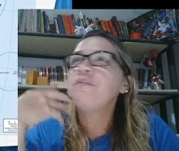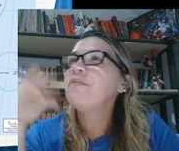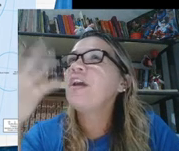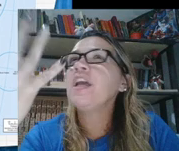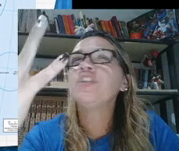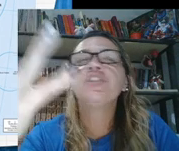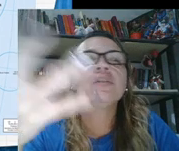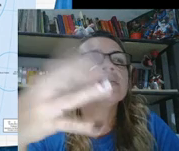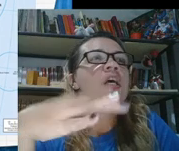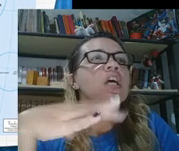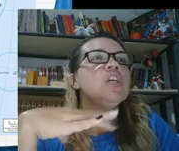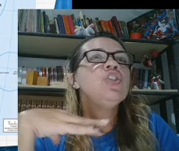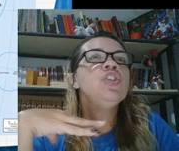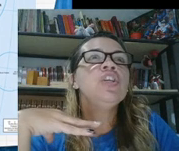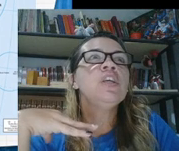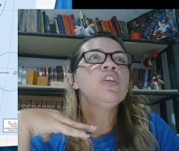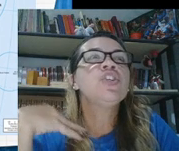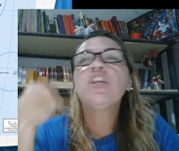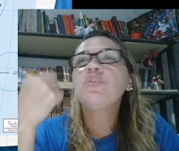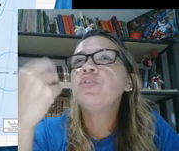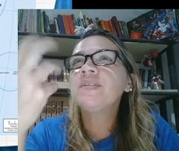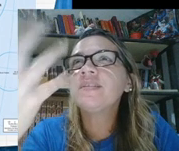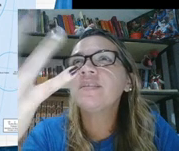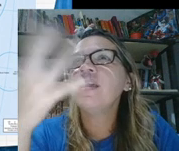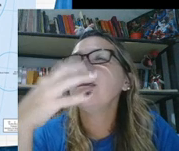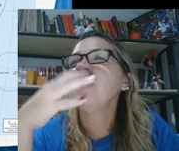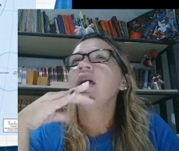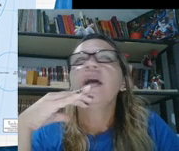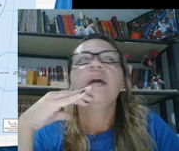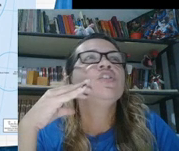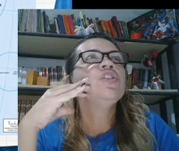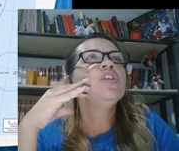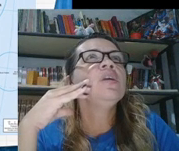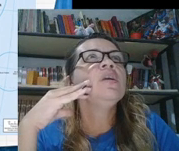de festas, de jeito de ser,